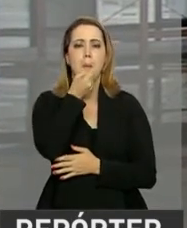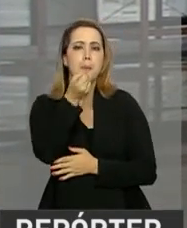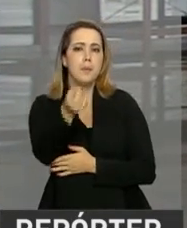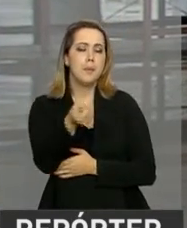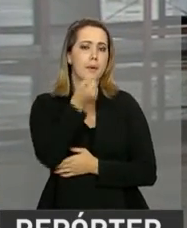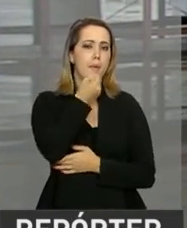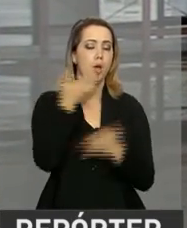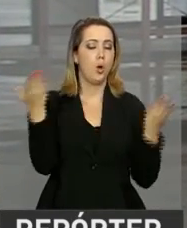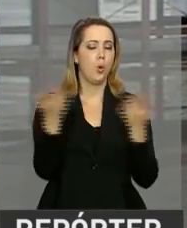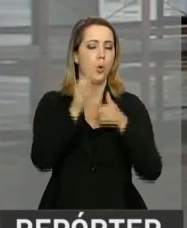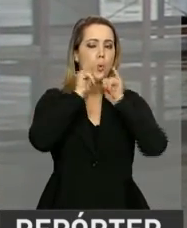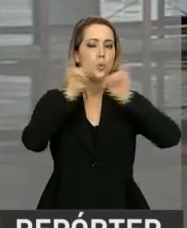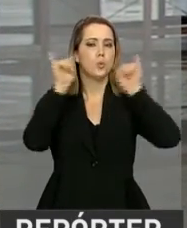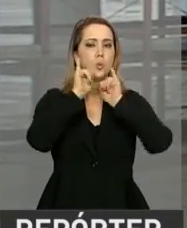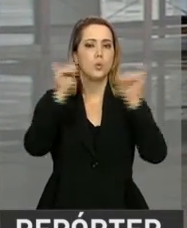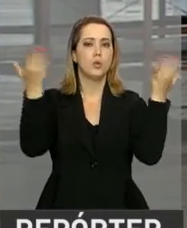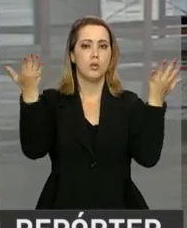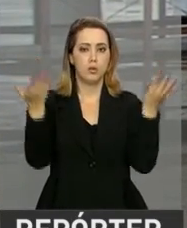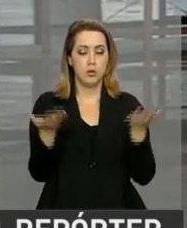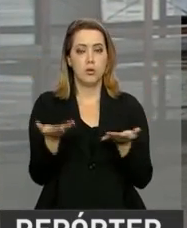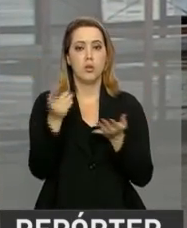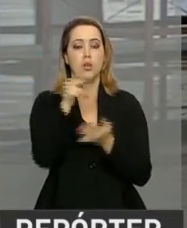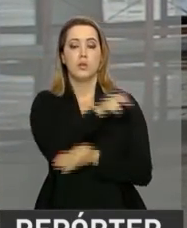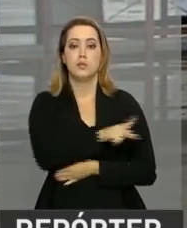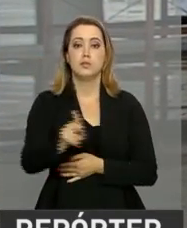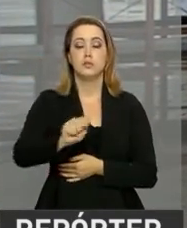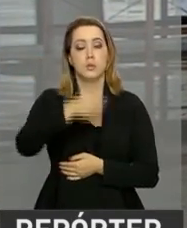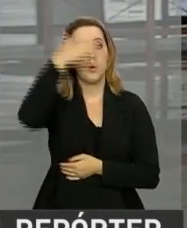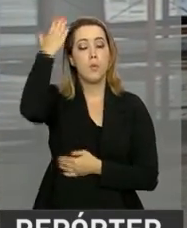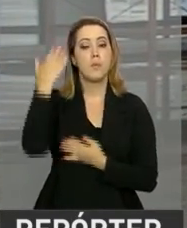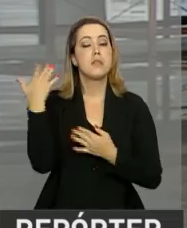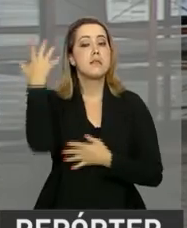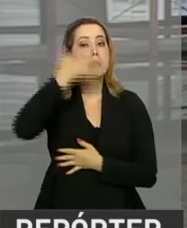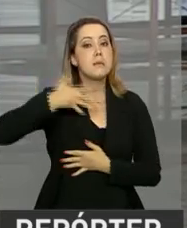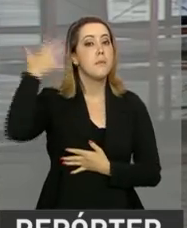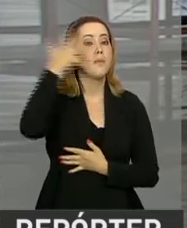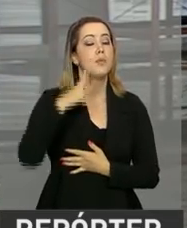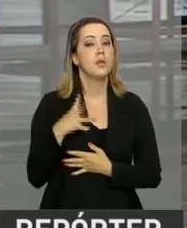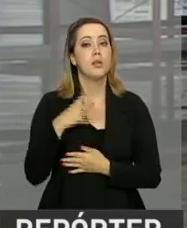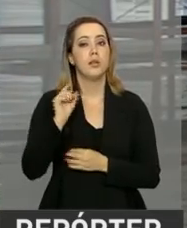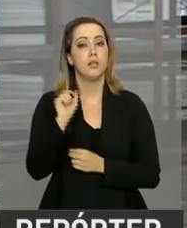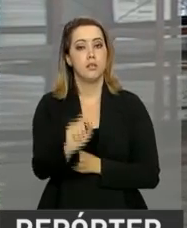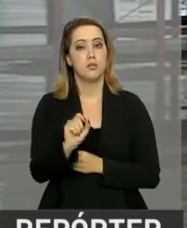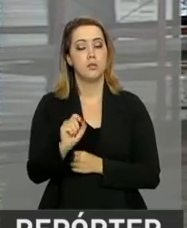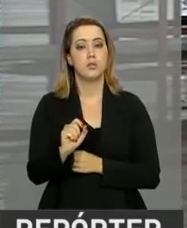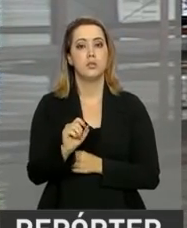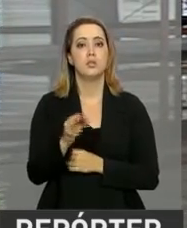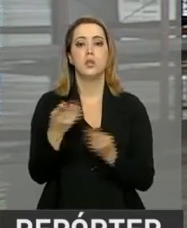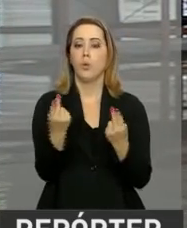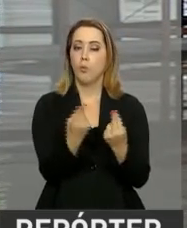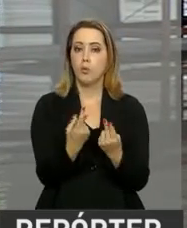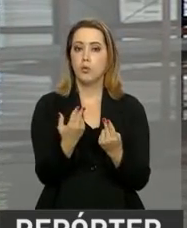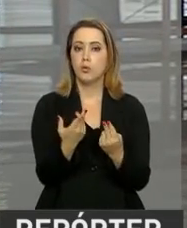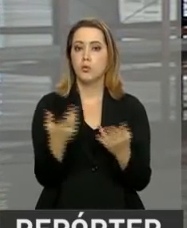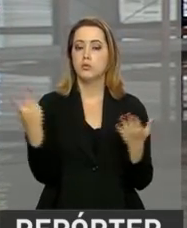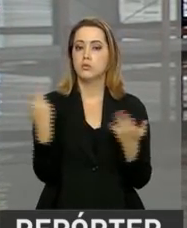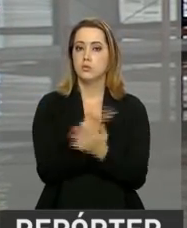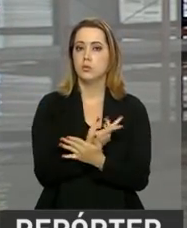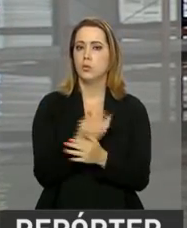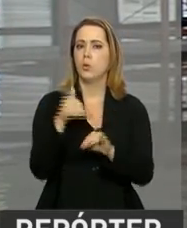publicadas hoje na imprensa o presidente michel temer se esclarece que a exemplo do que do que ocorreu nas eleições